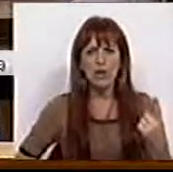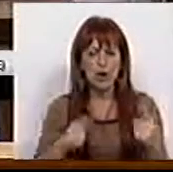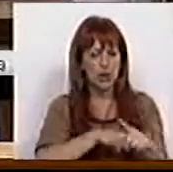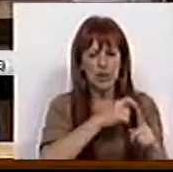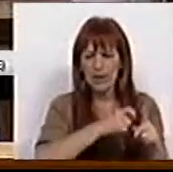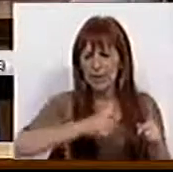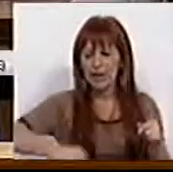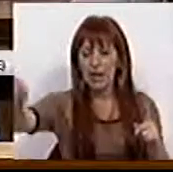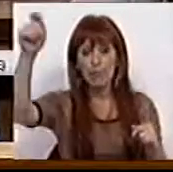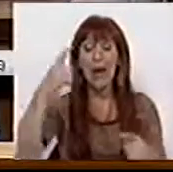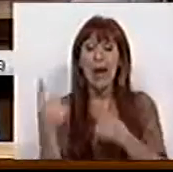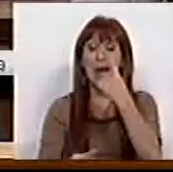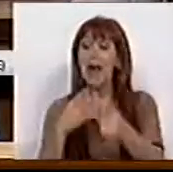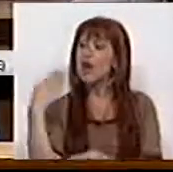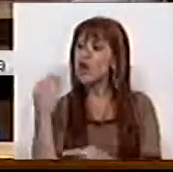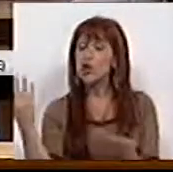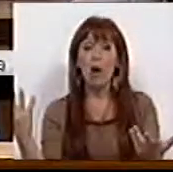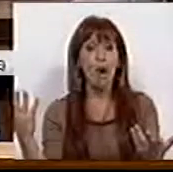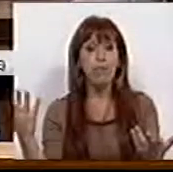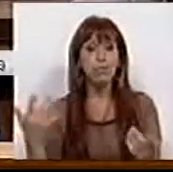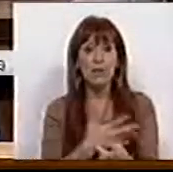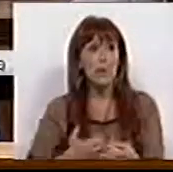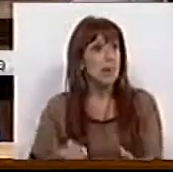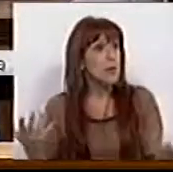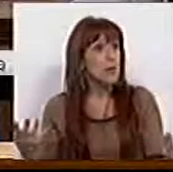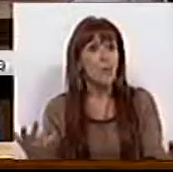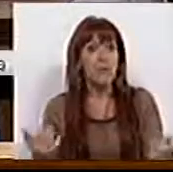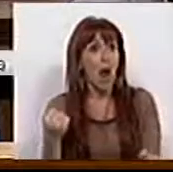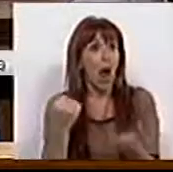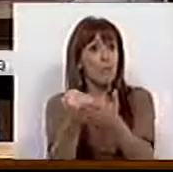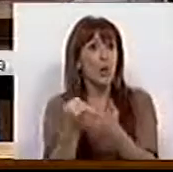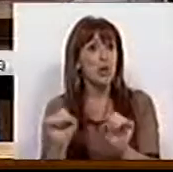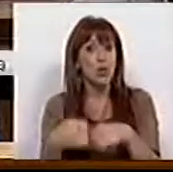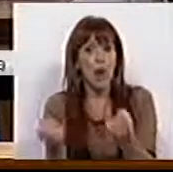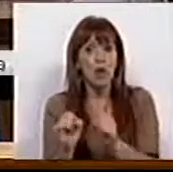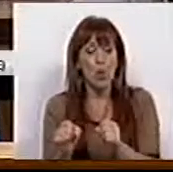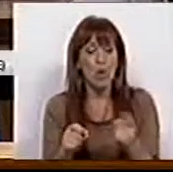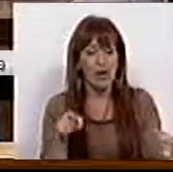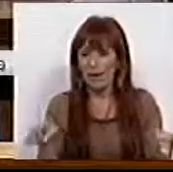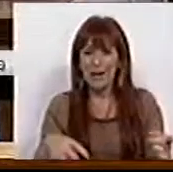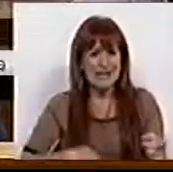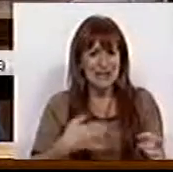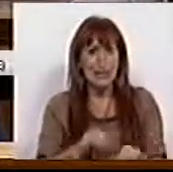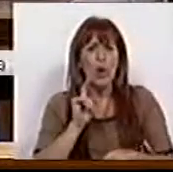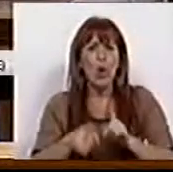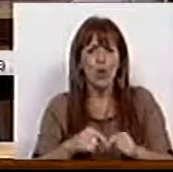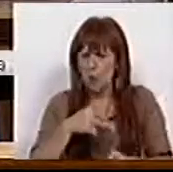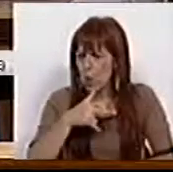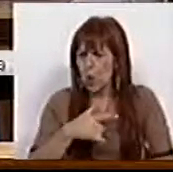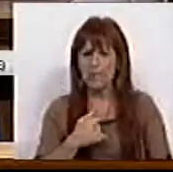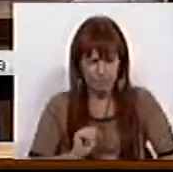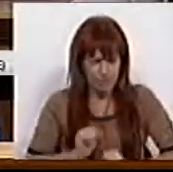longa duração, cada jovem desempregado sem apoio social, significa um